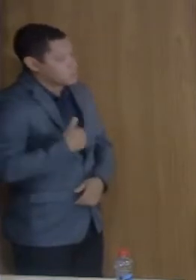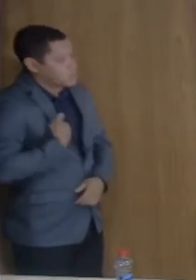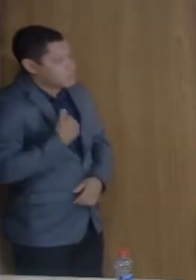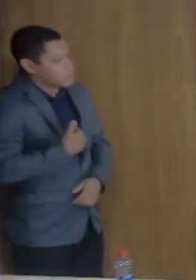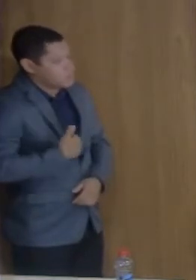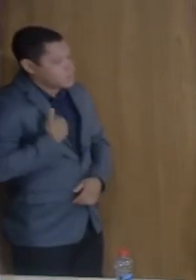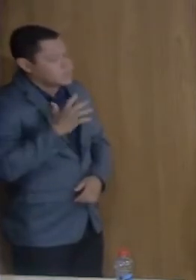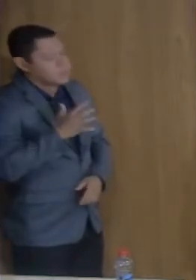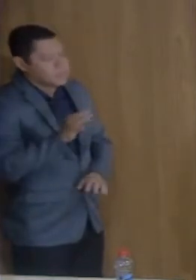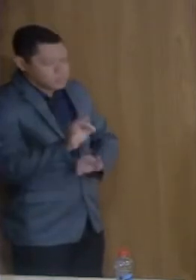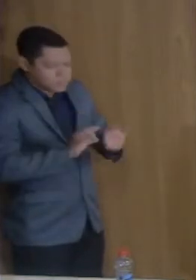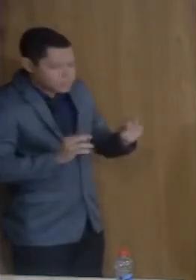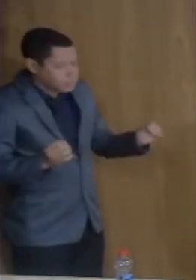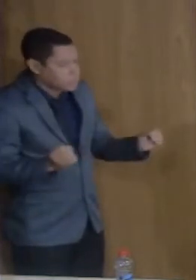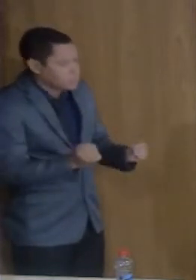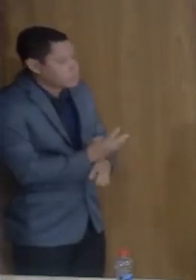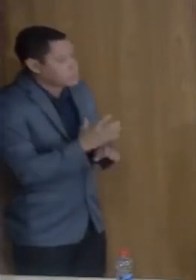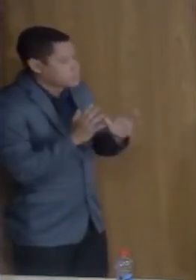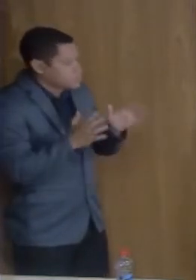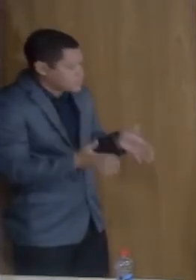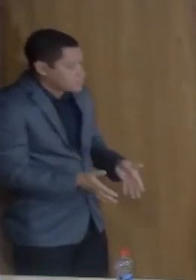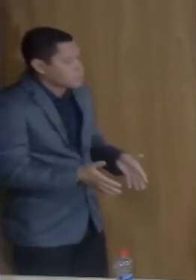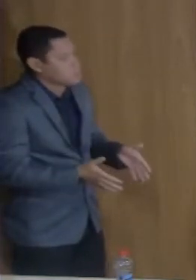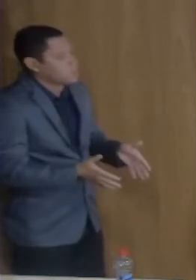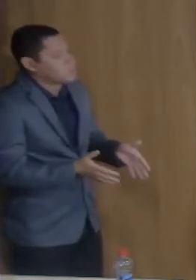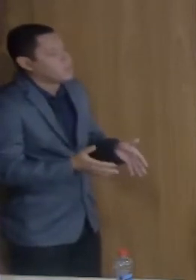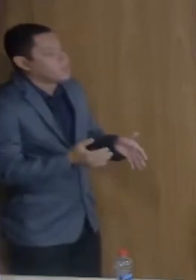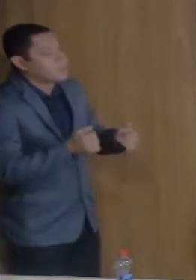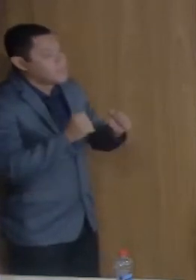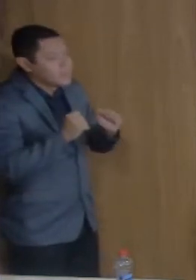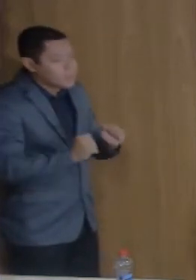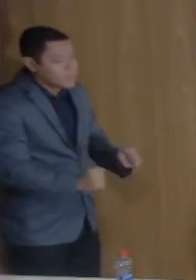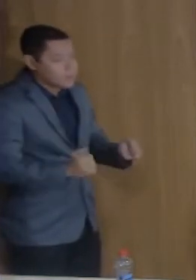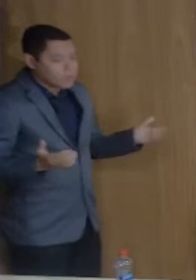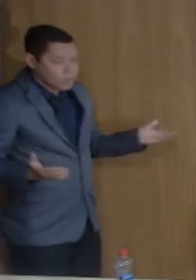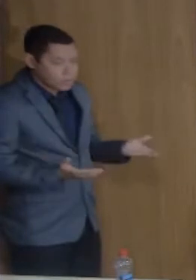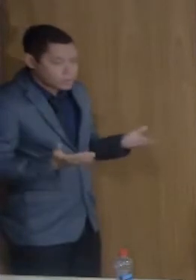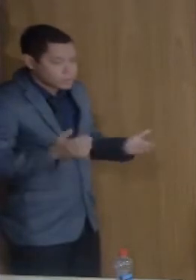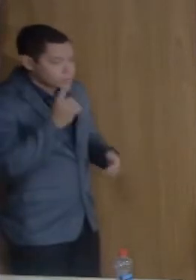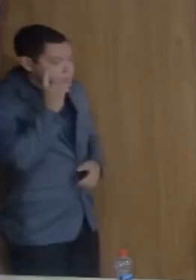Tudo está planejado para que nós possamos, ainda no dia de hoje,